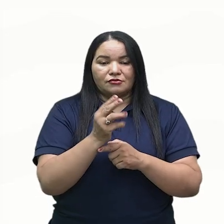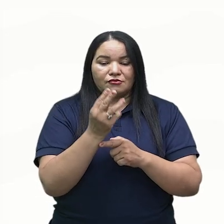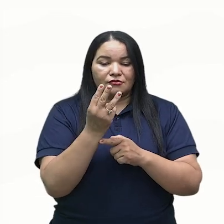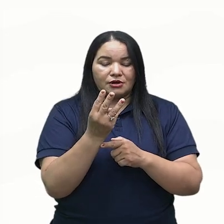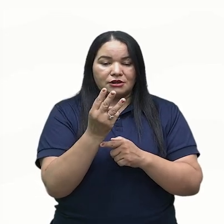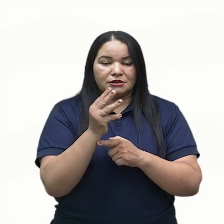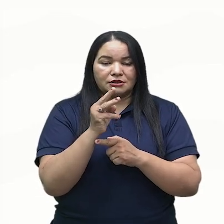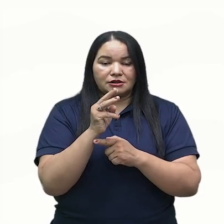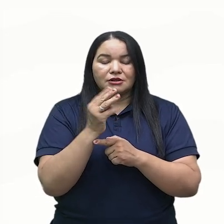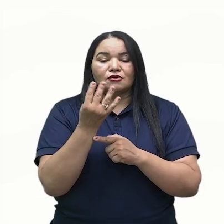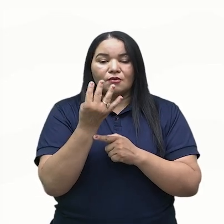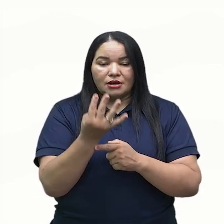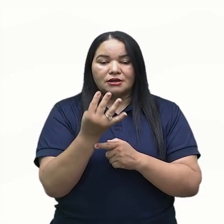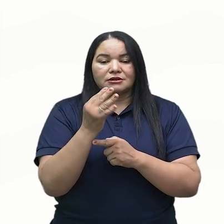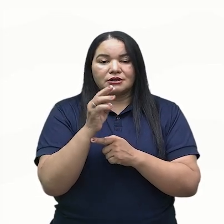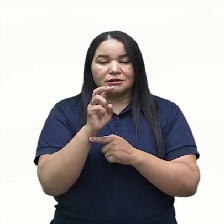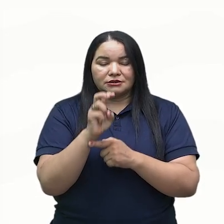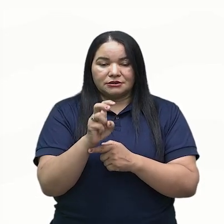R$